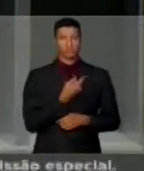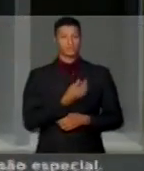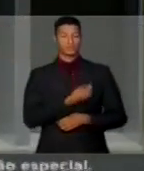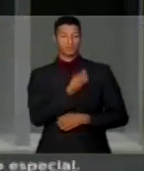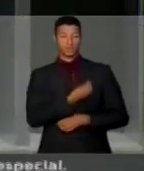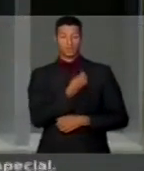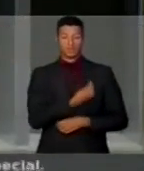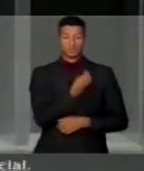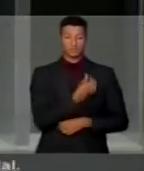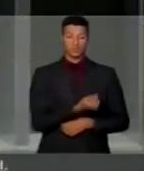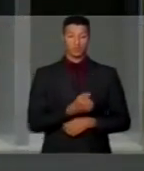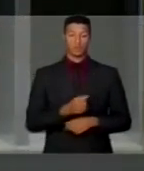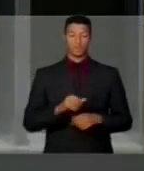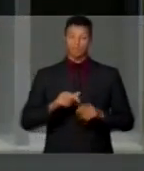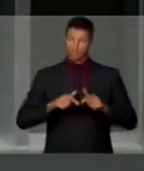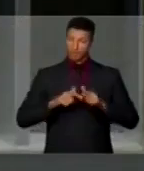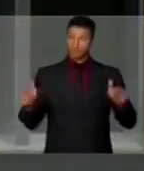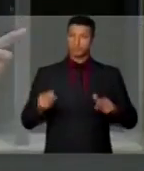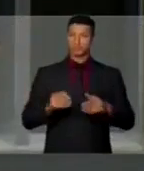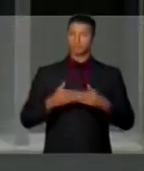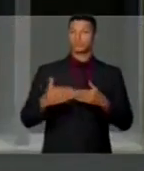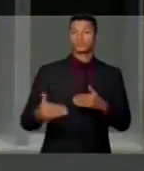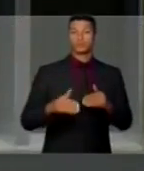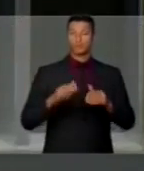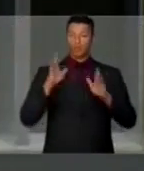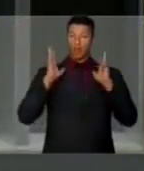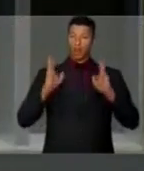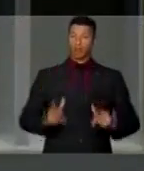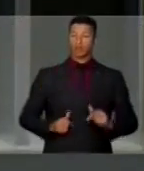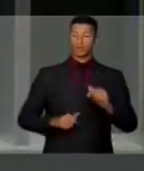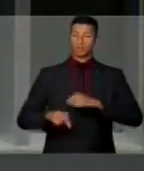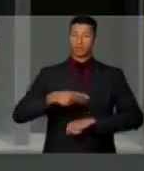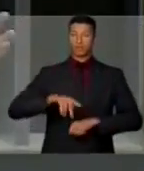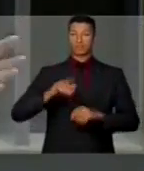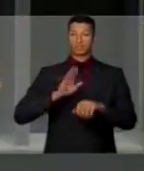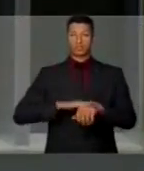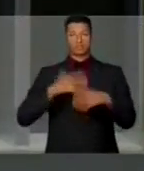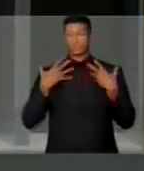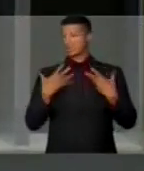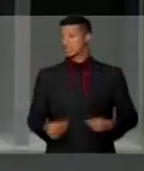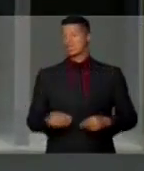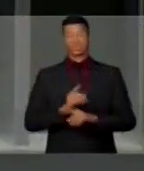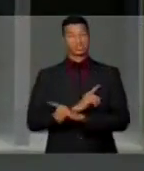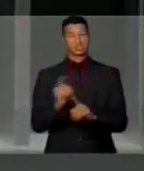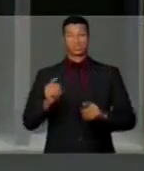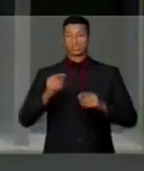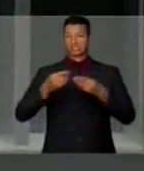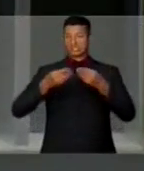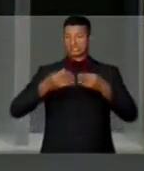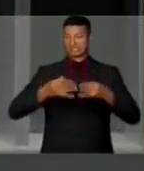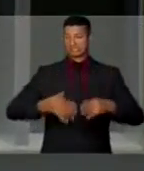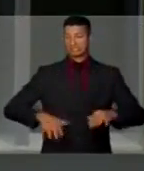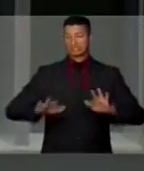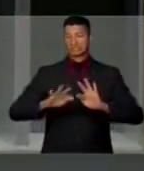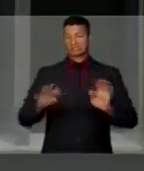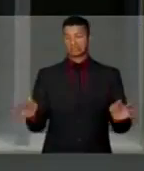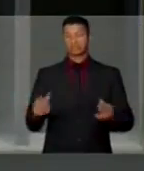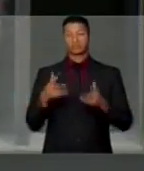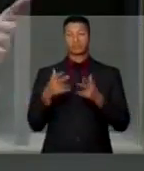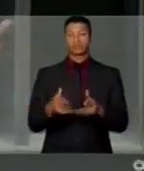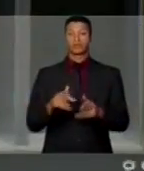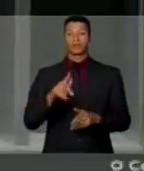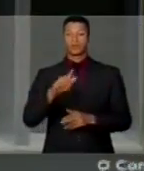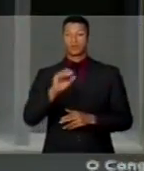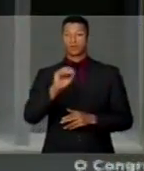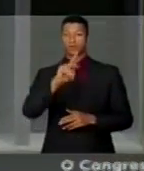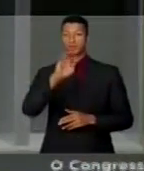vivendo. O momento é de passar o país a limpo. O momento é de não aceitar mais discursos vazios, como o tal